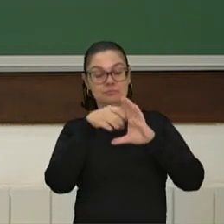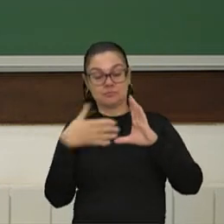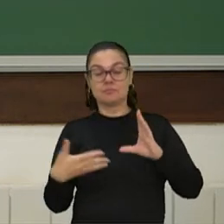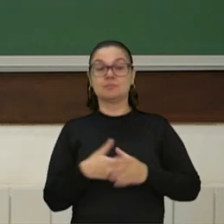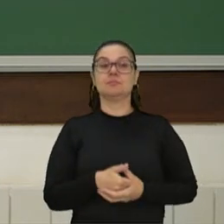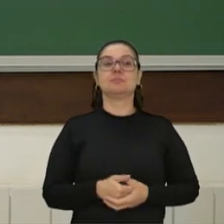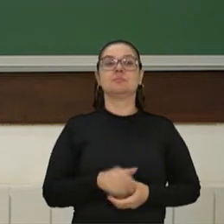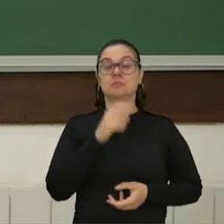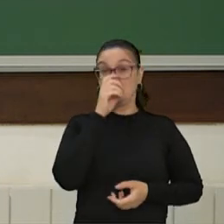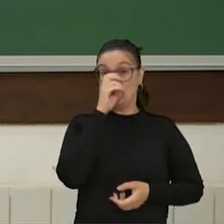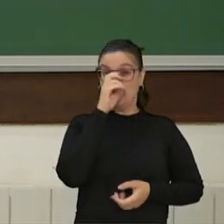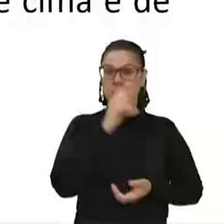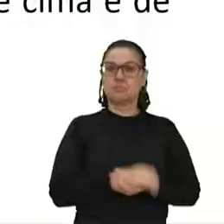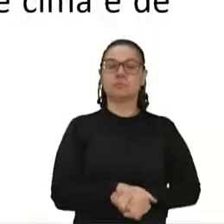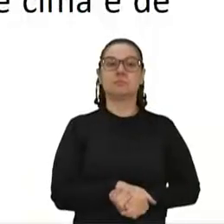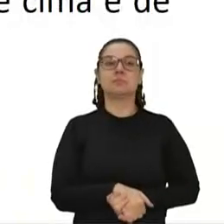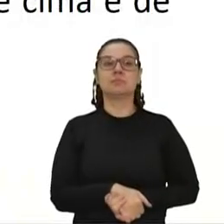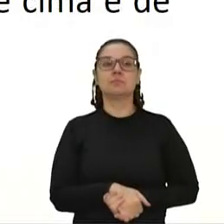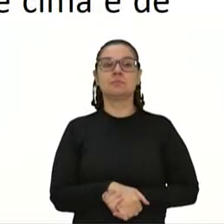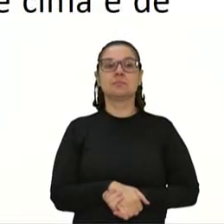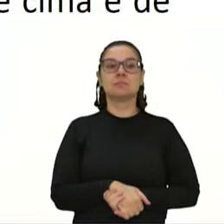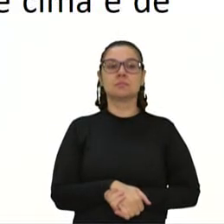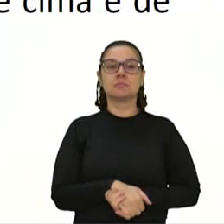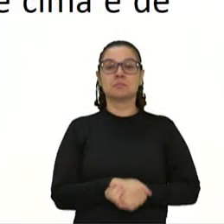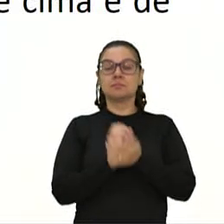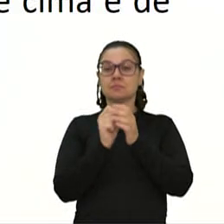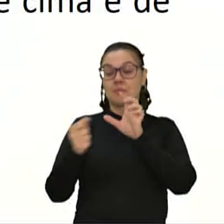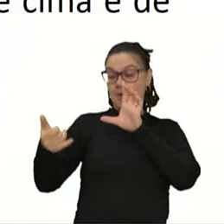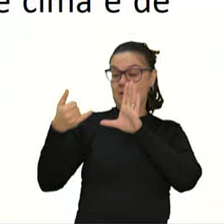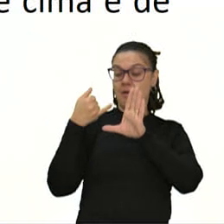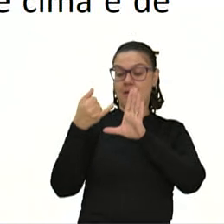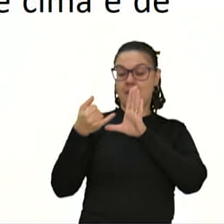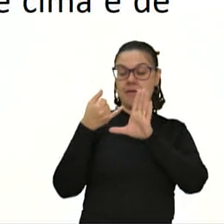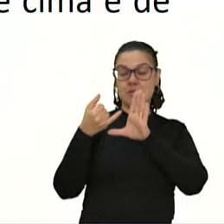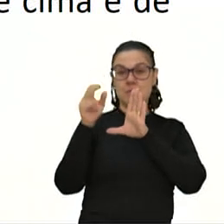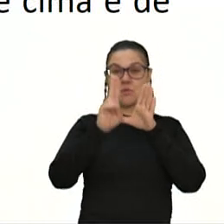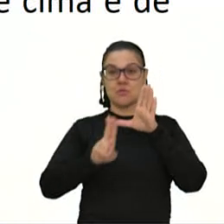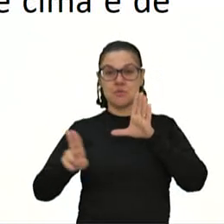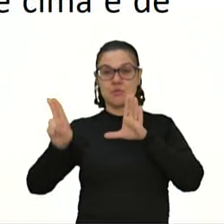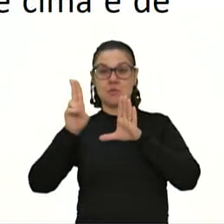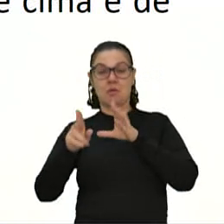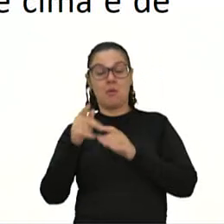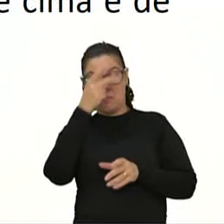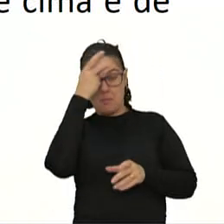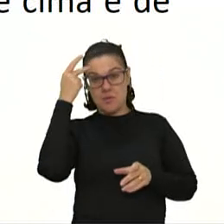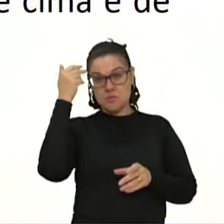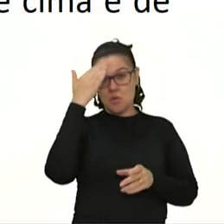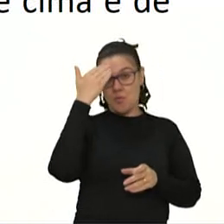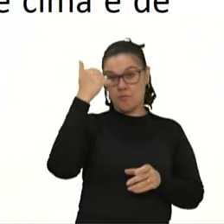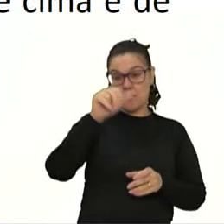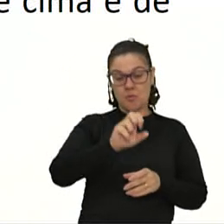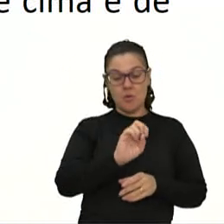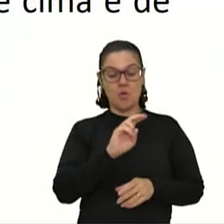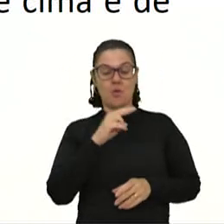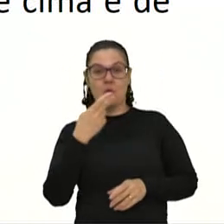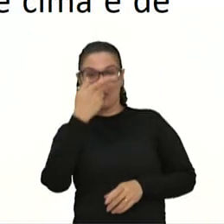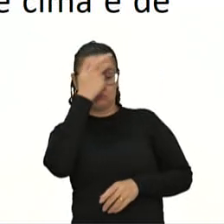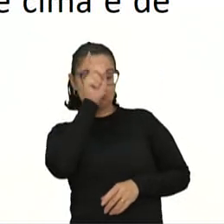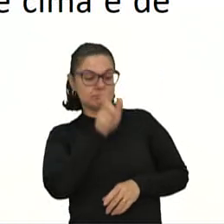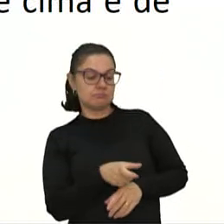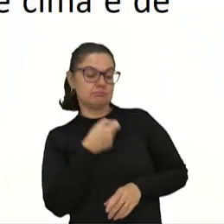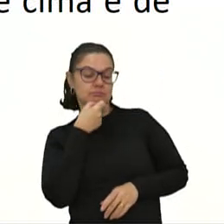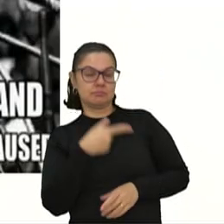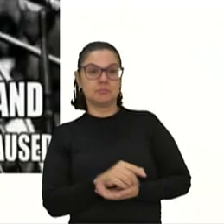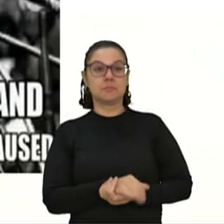meme. As imagens utilizadas são, em geral, de pessoas públicas ou então de personagens.